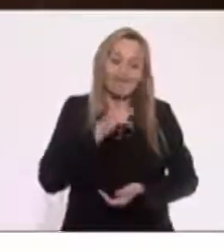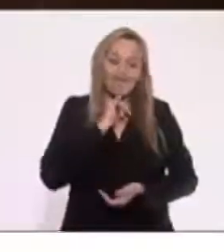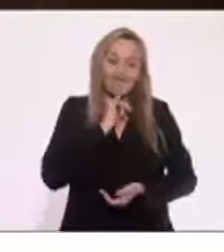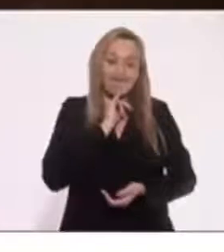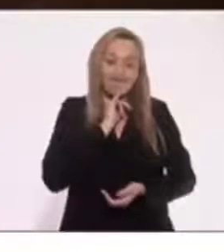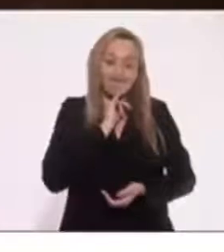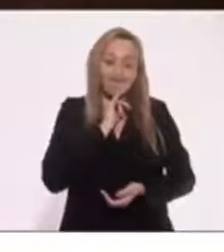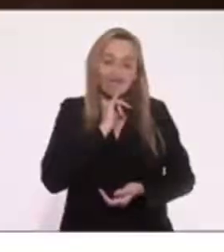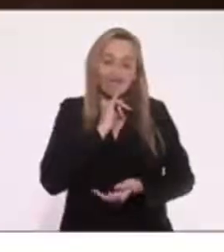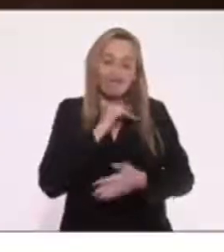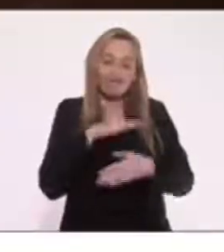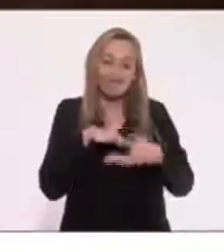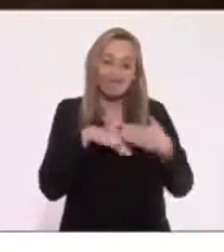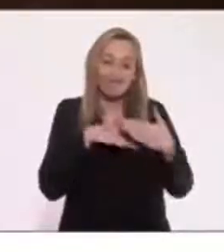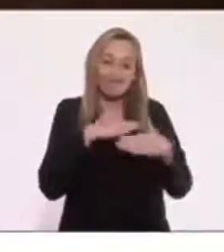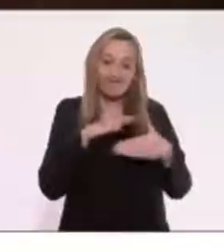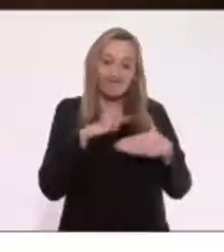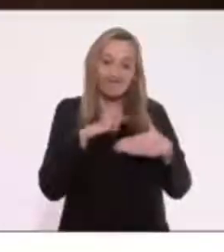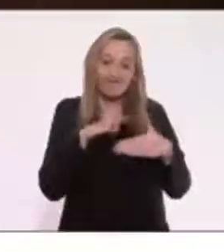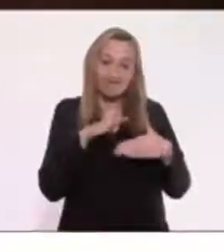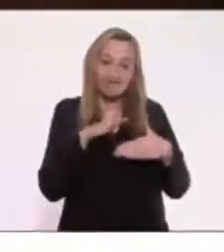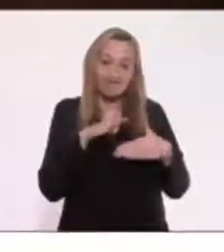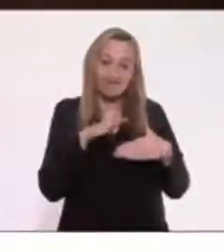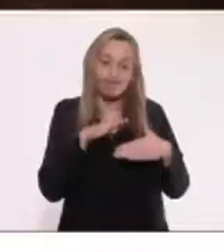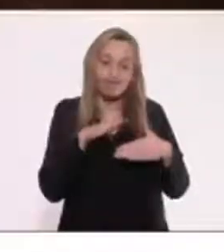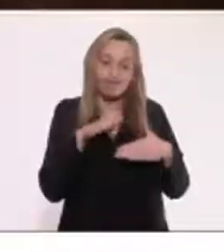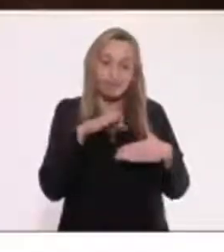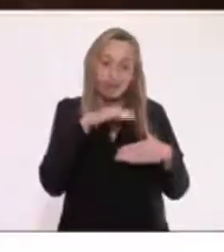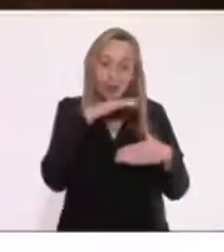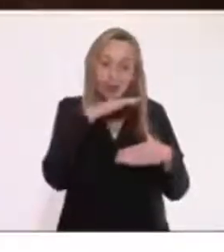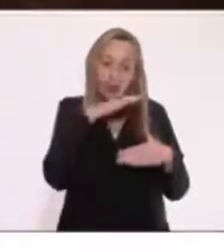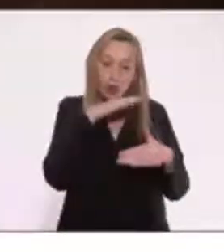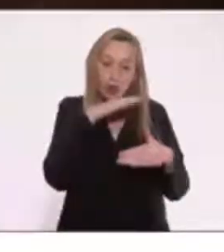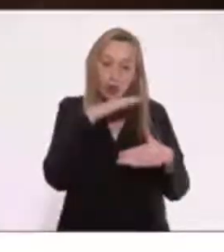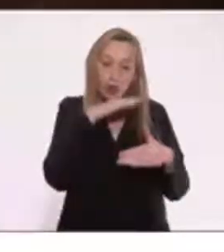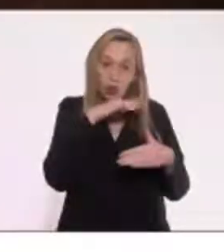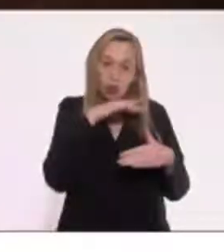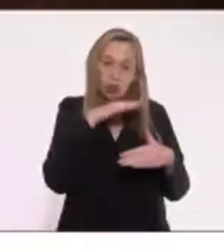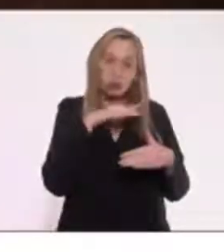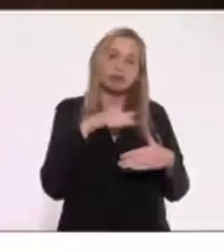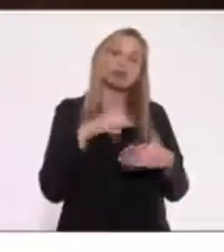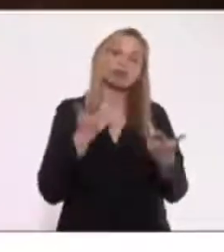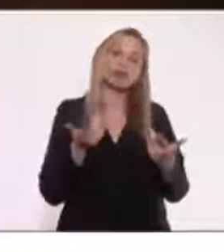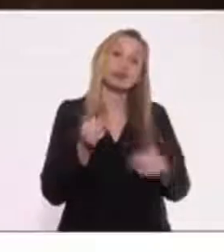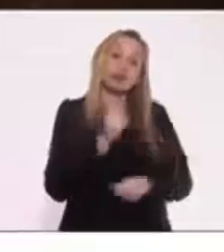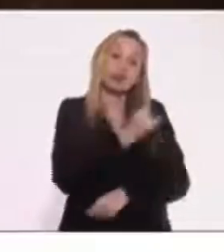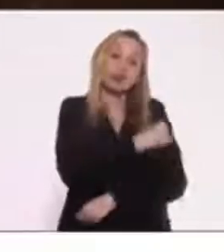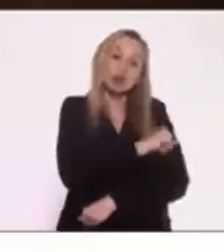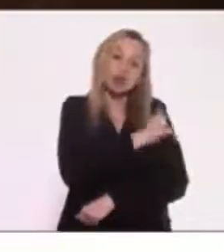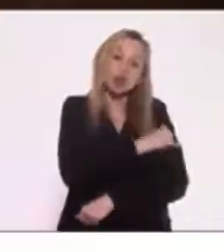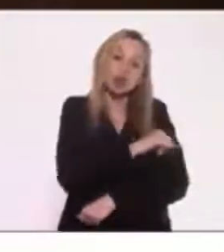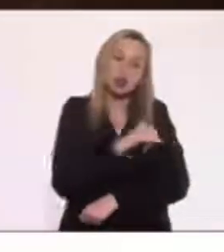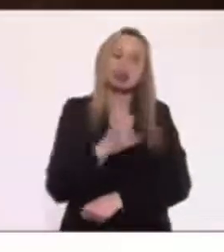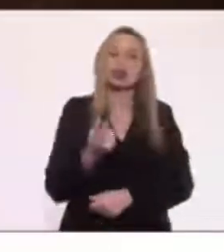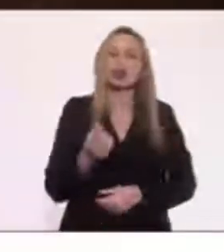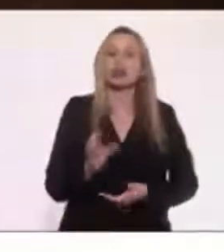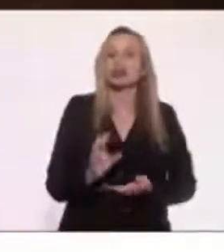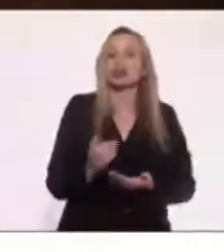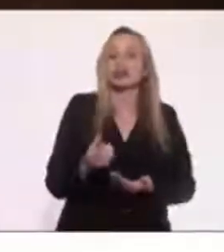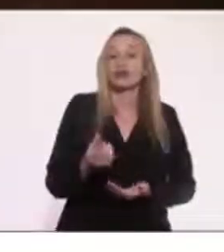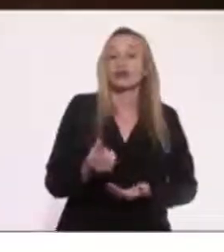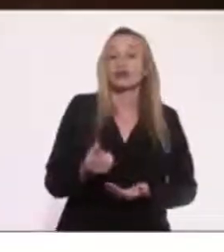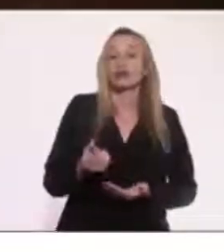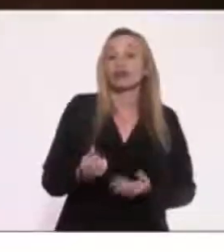infelizmente, nesse processo de degradação do Rio de Janeiro, que inclui a degradação moral, a degradação financeira, fruto de